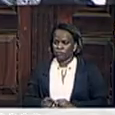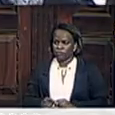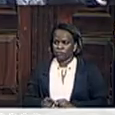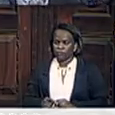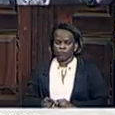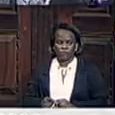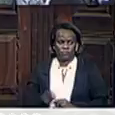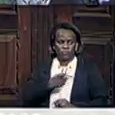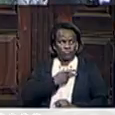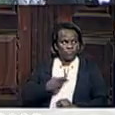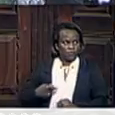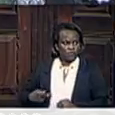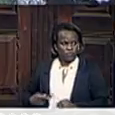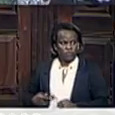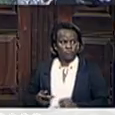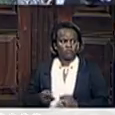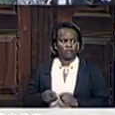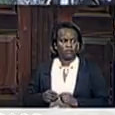Senhor presidente,